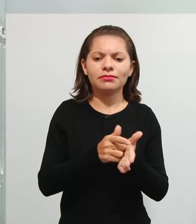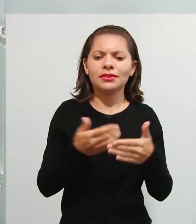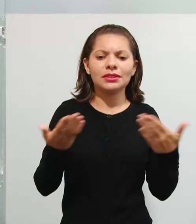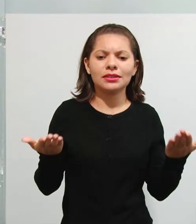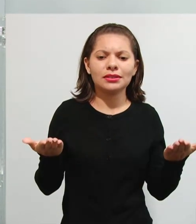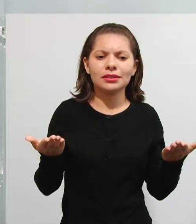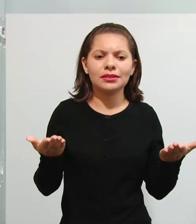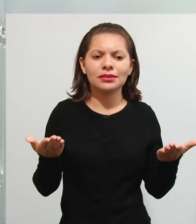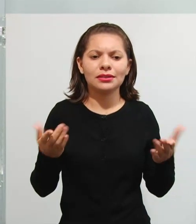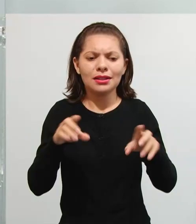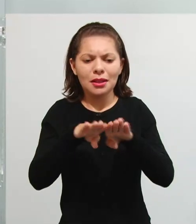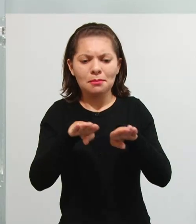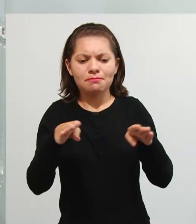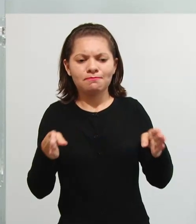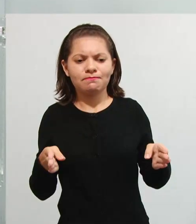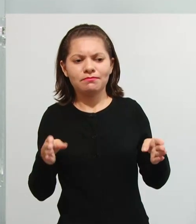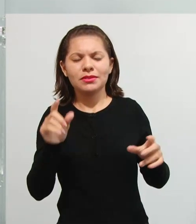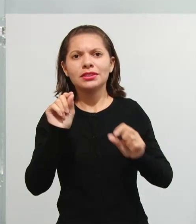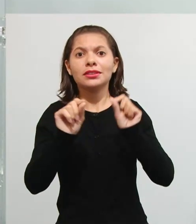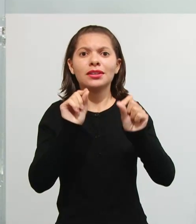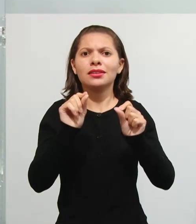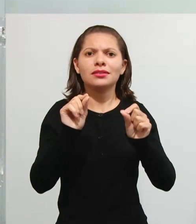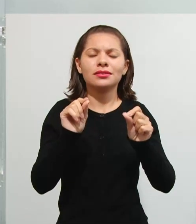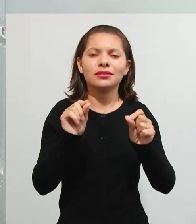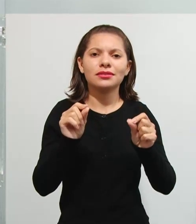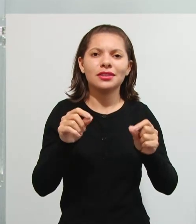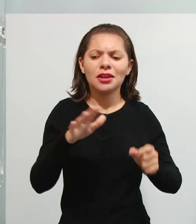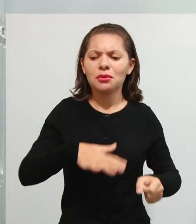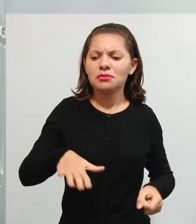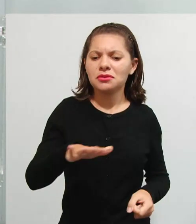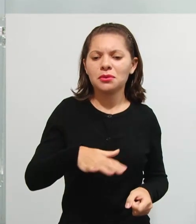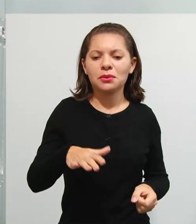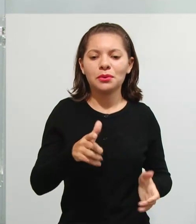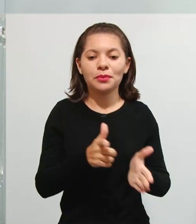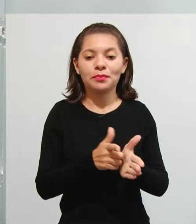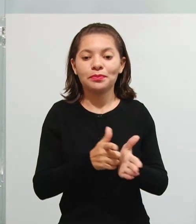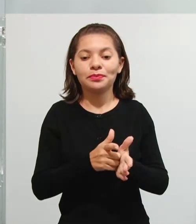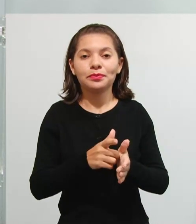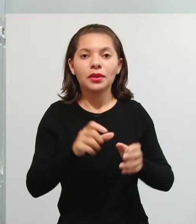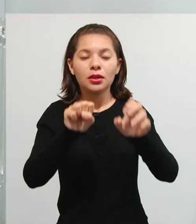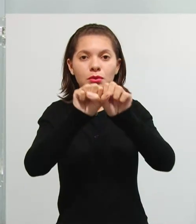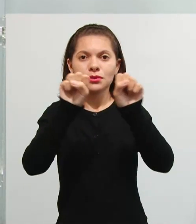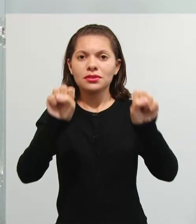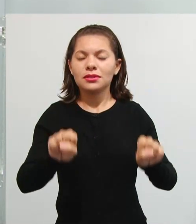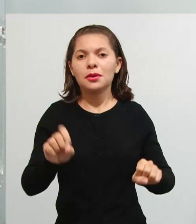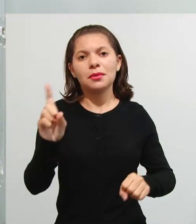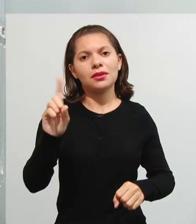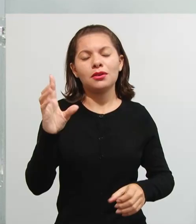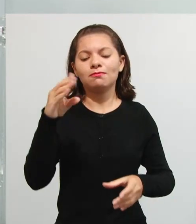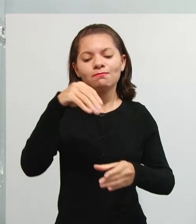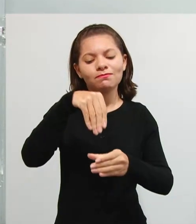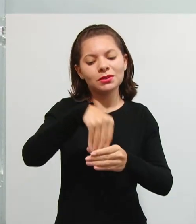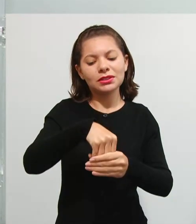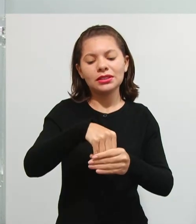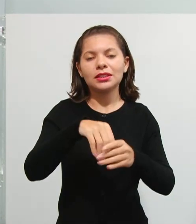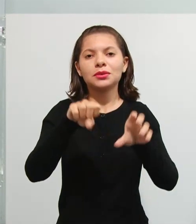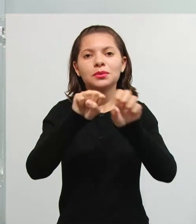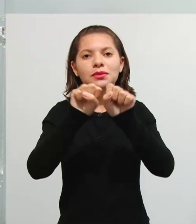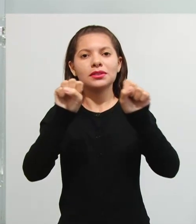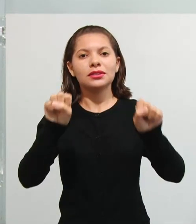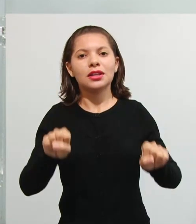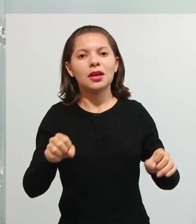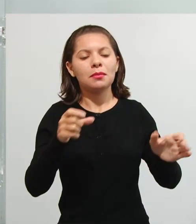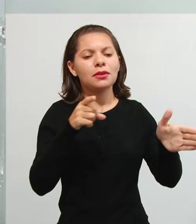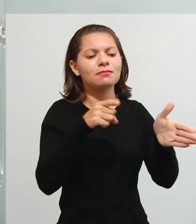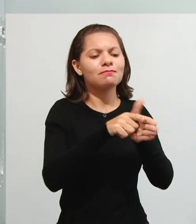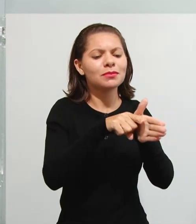de quem, está em que setor, né? E no sistema não, está tudo lá no sistema, você com uma pesquisa, com um